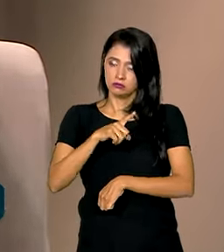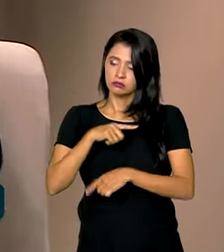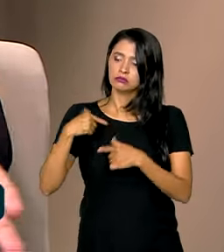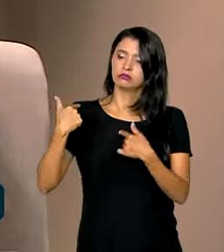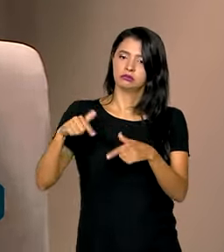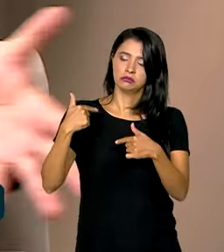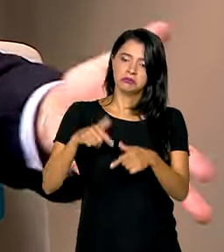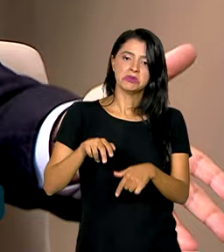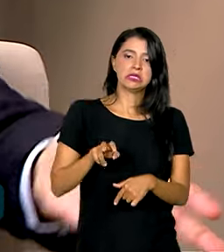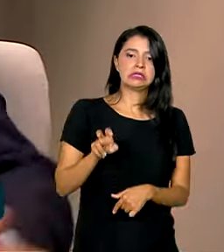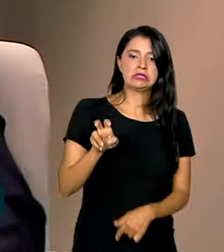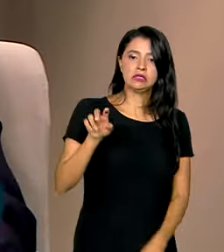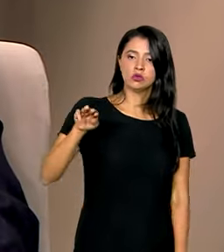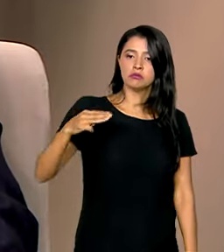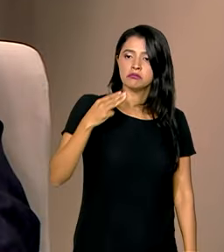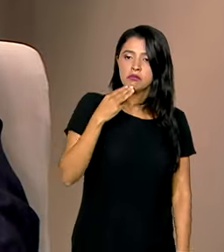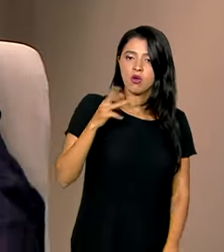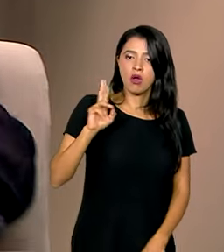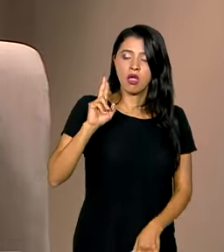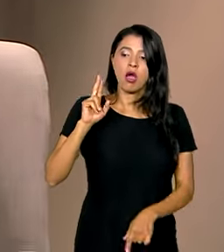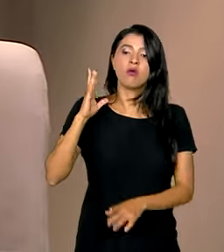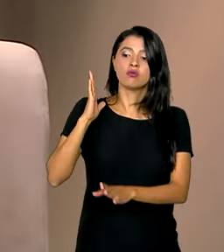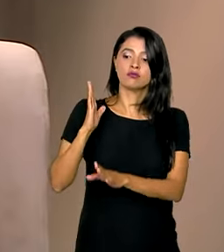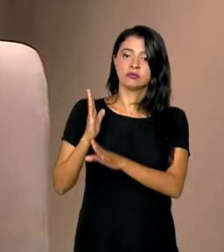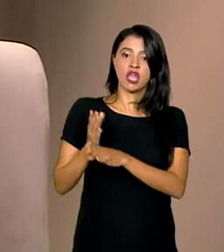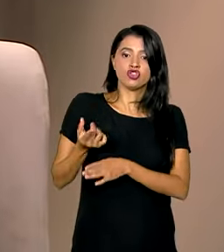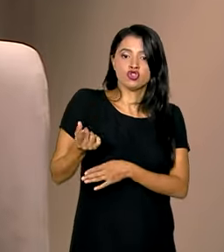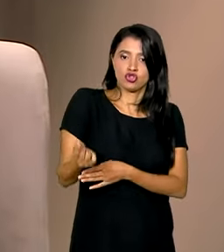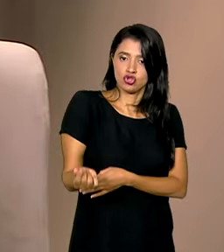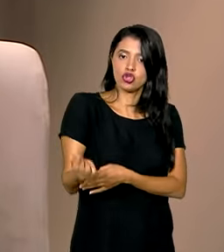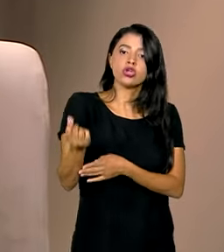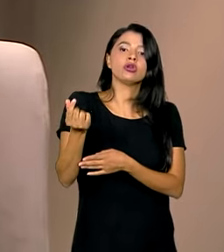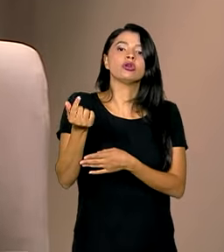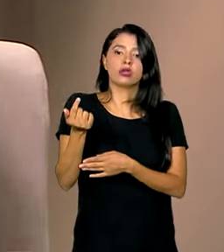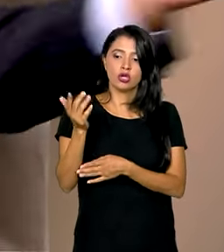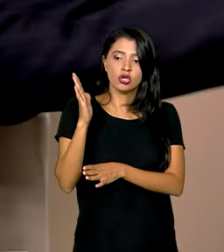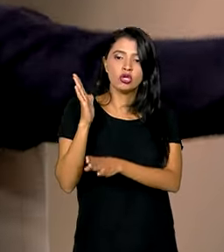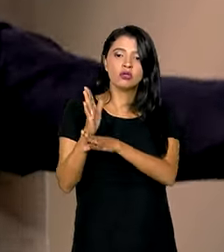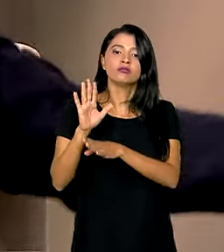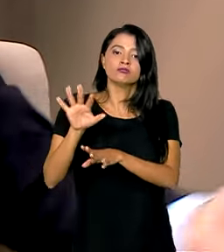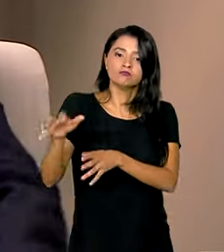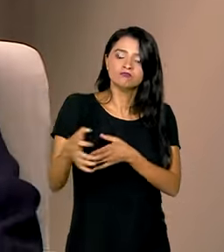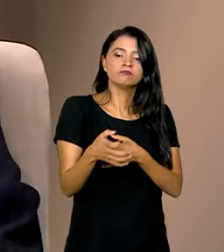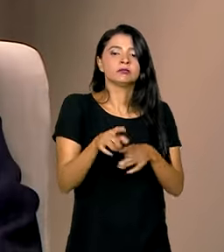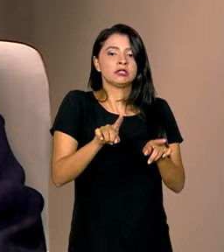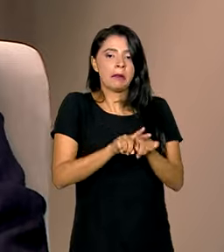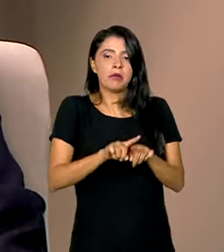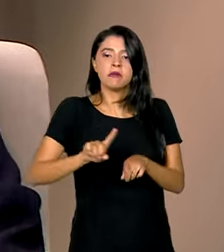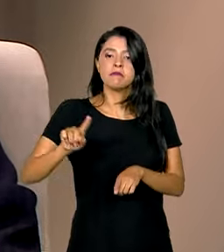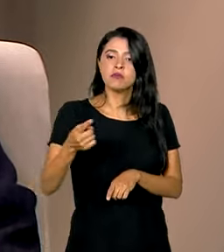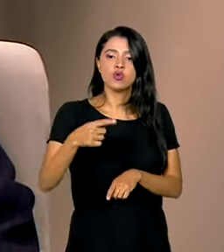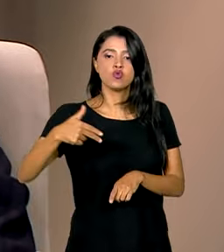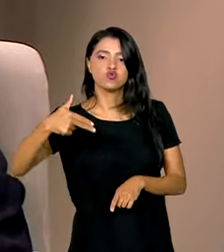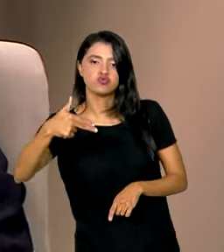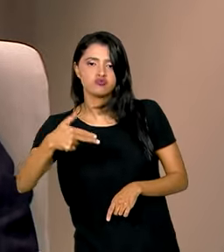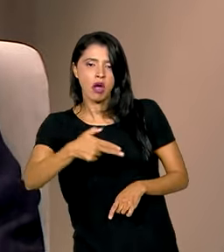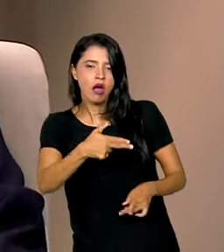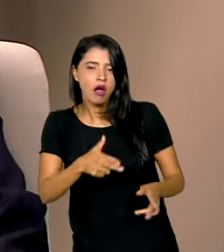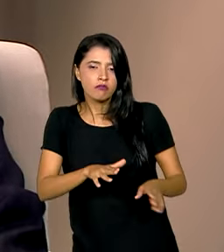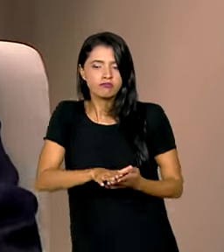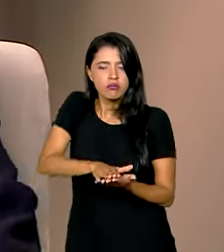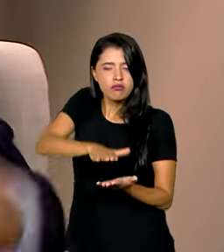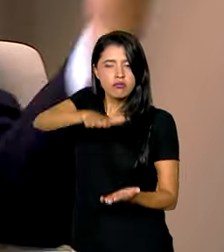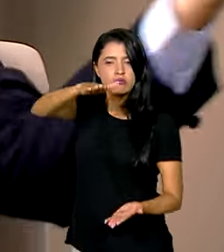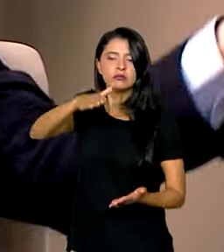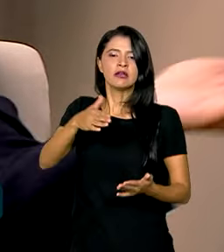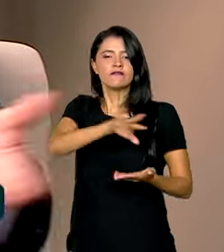que 5 milhões de reais foram apreendidos em espécie, ou há operações com a apreensão de 1.000 armas, há operação com a apreensão de dezenas